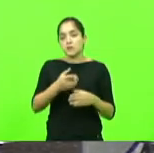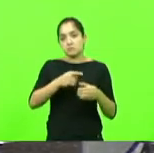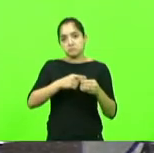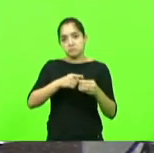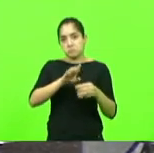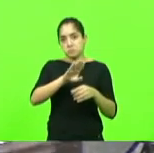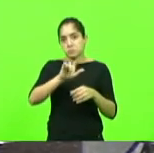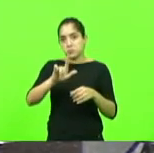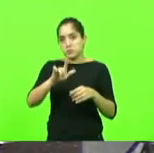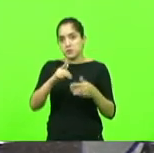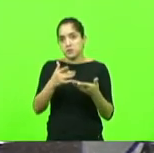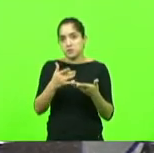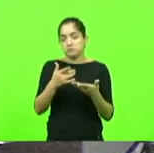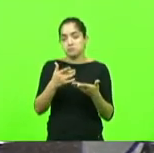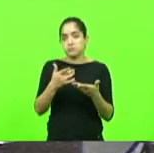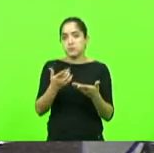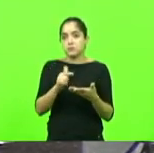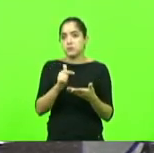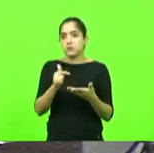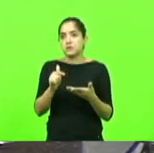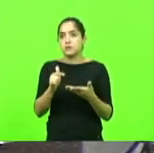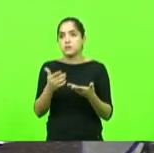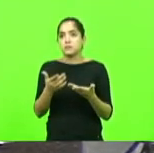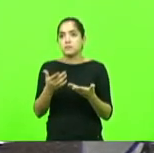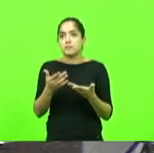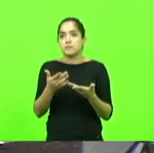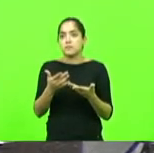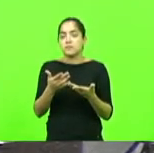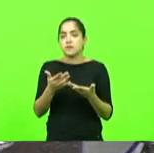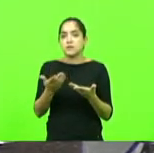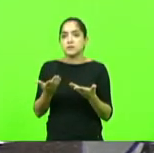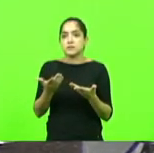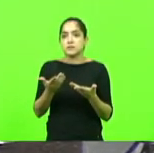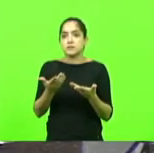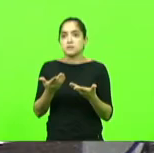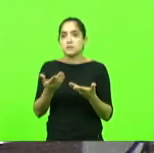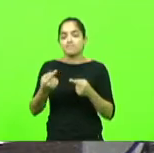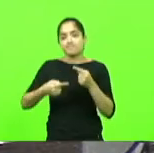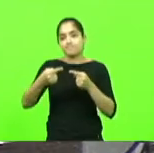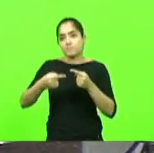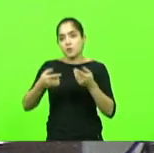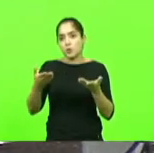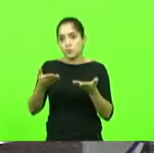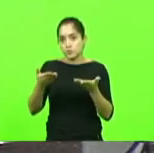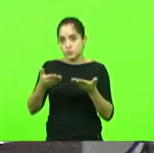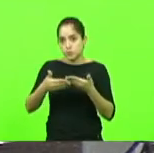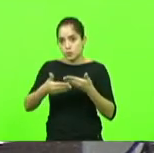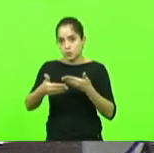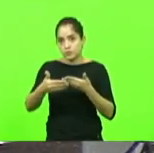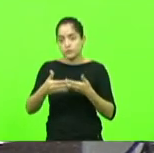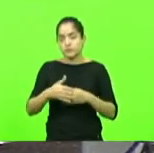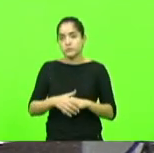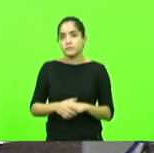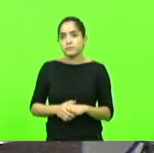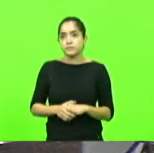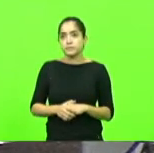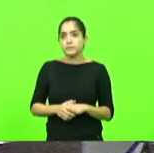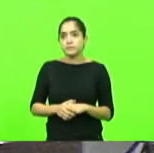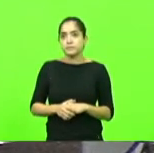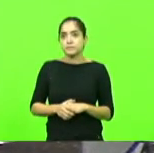competições. Presidente, eu sinto muito, mas como não está o autor, não tem como dar sequência ao debate.